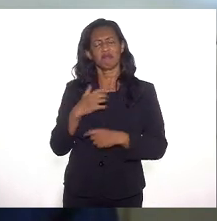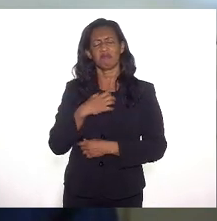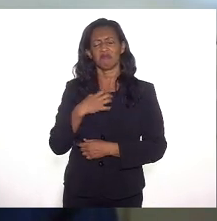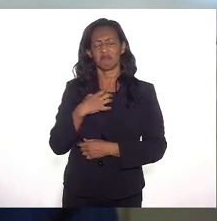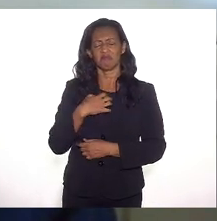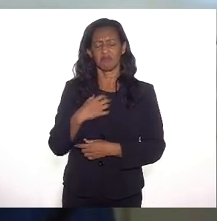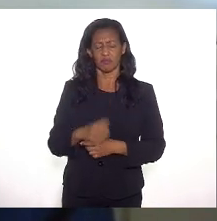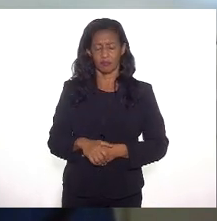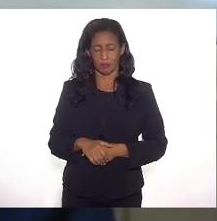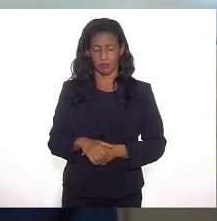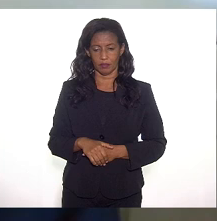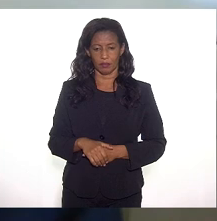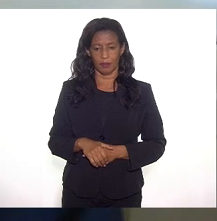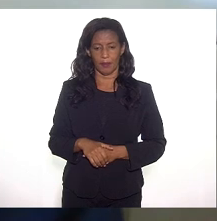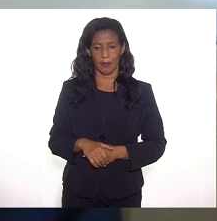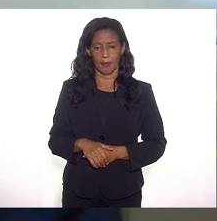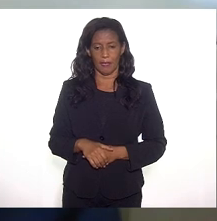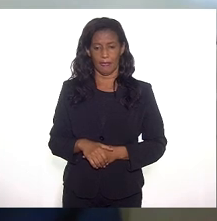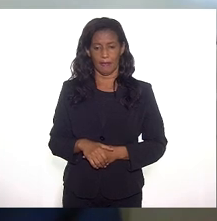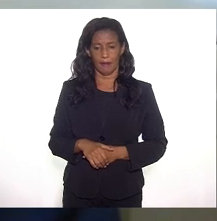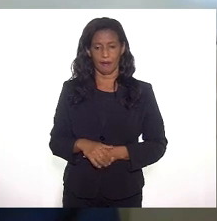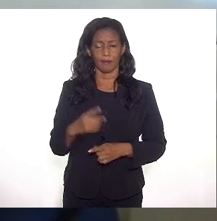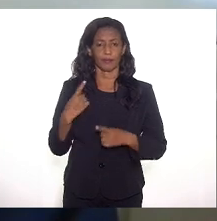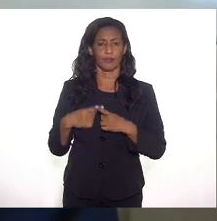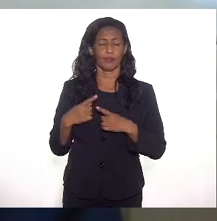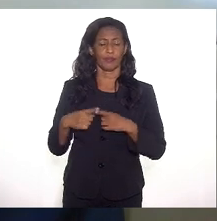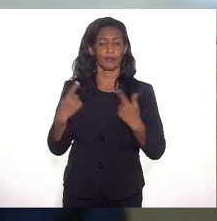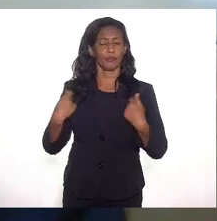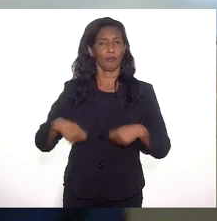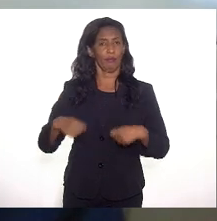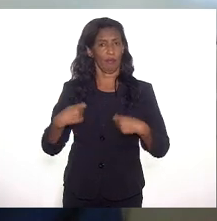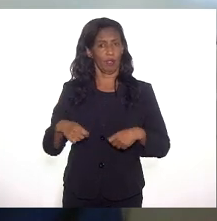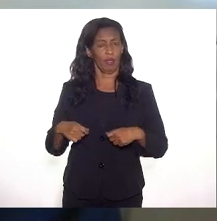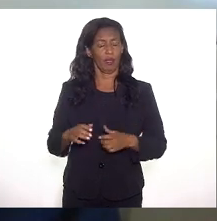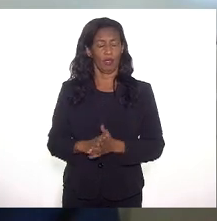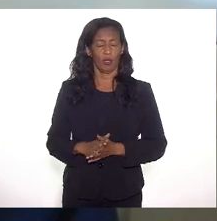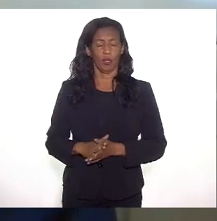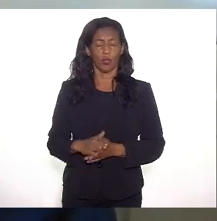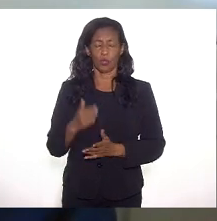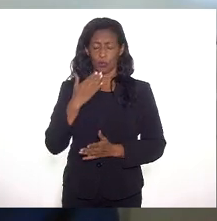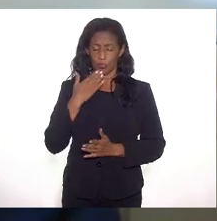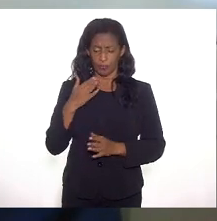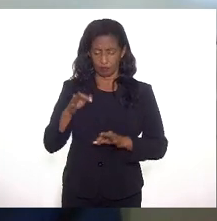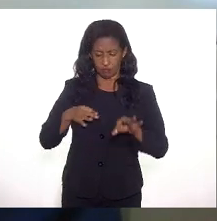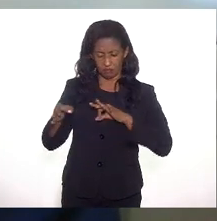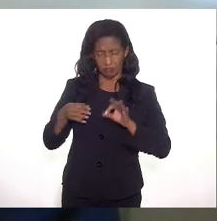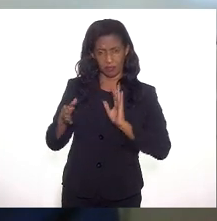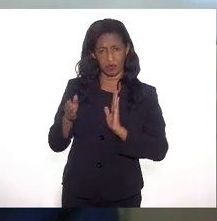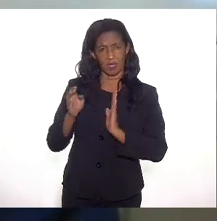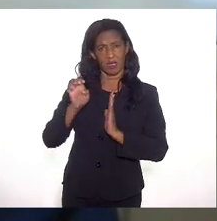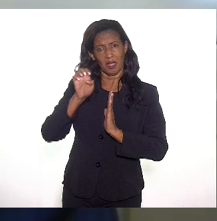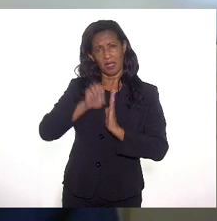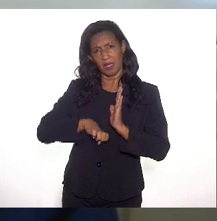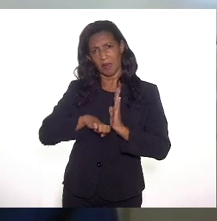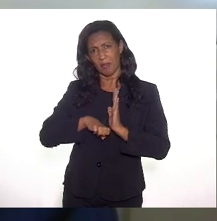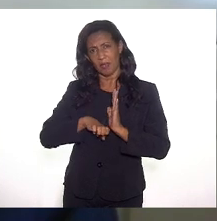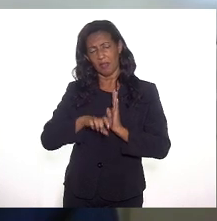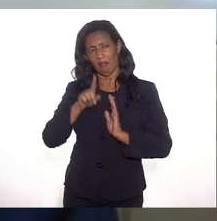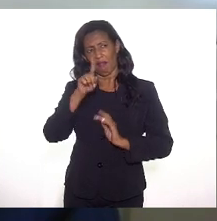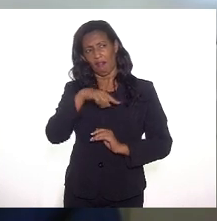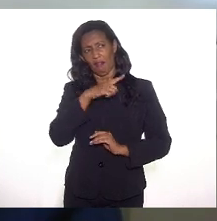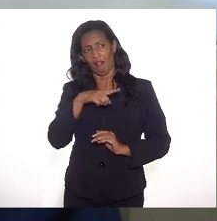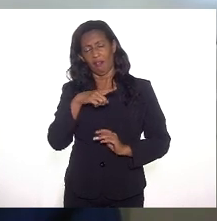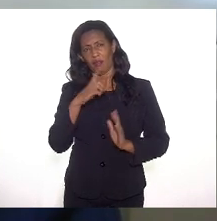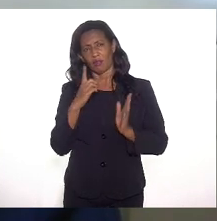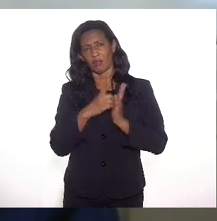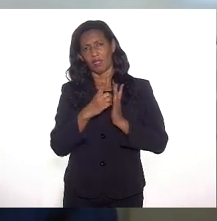presidente, deputado Márcio Pacheco, porque eu deveria, como propus por emenda, revogar o decreto anterior. Você